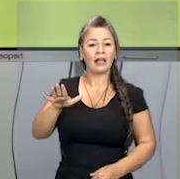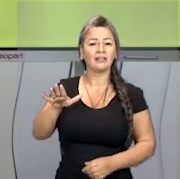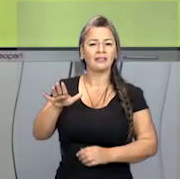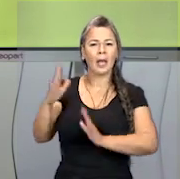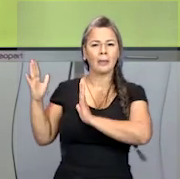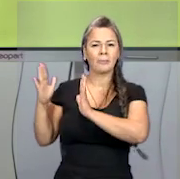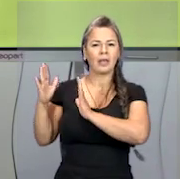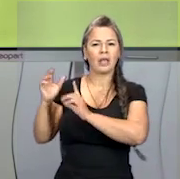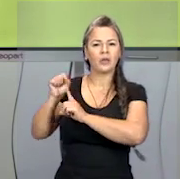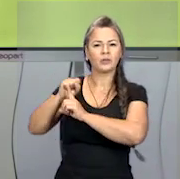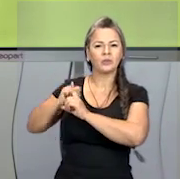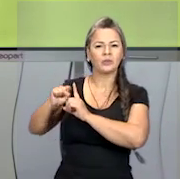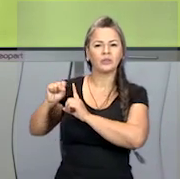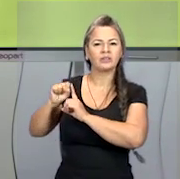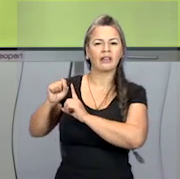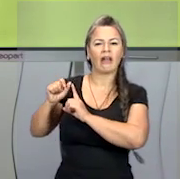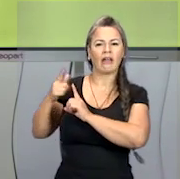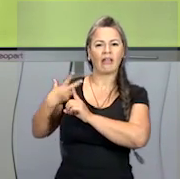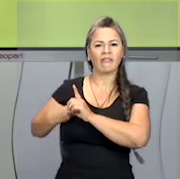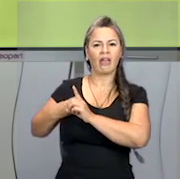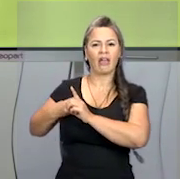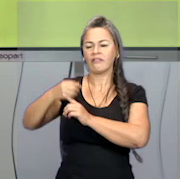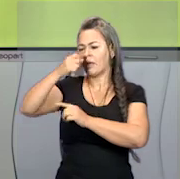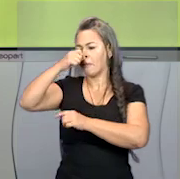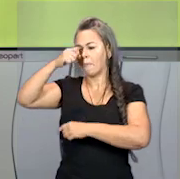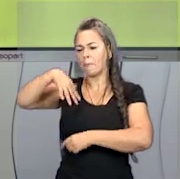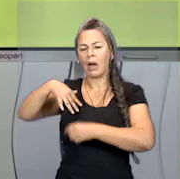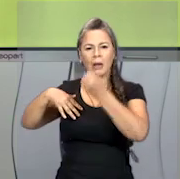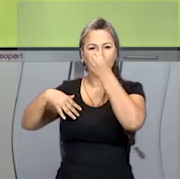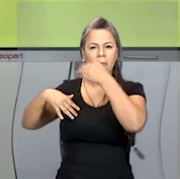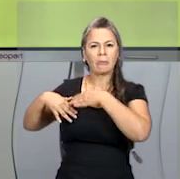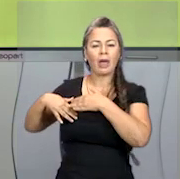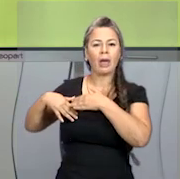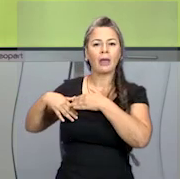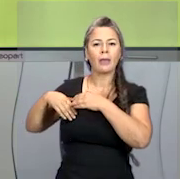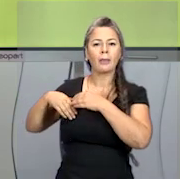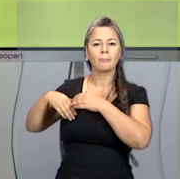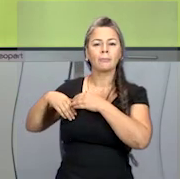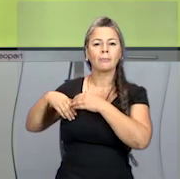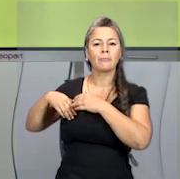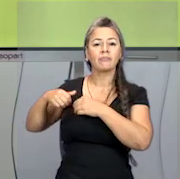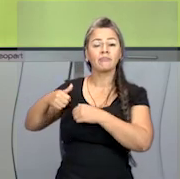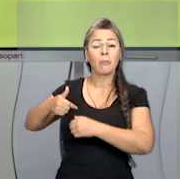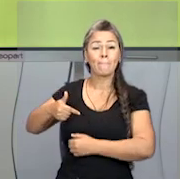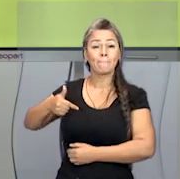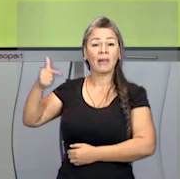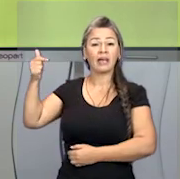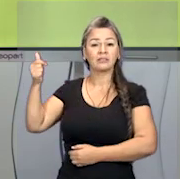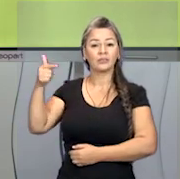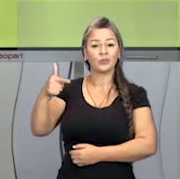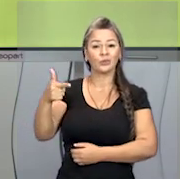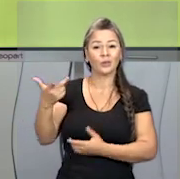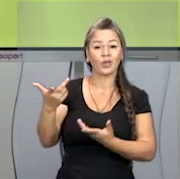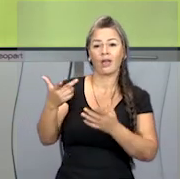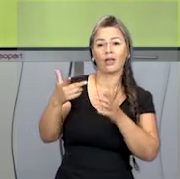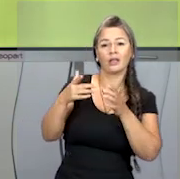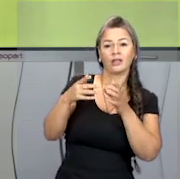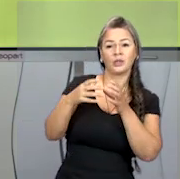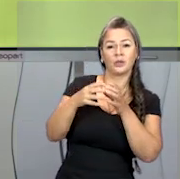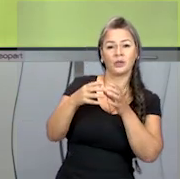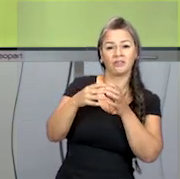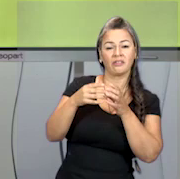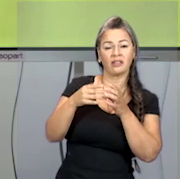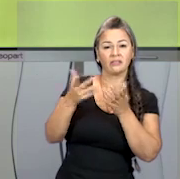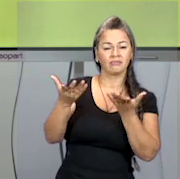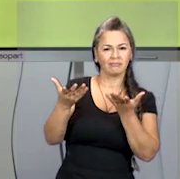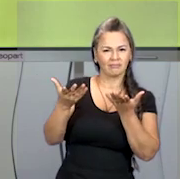como aquele governo está trabalhando ou como a polícia está atuando só naquele momento. A gente precisa olhar